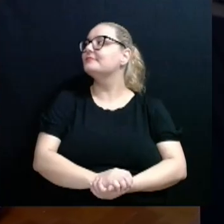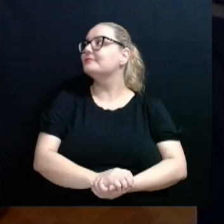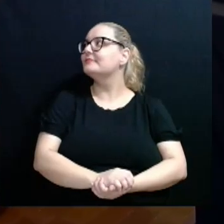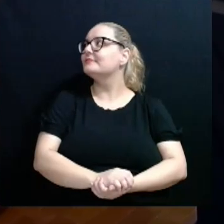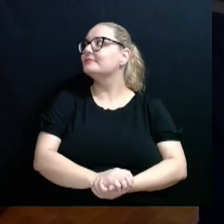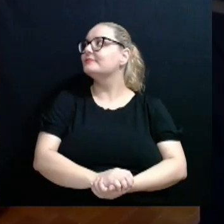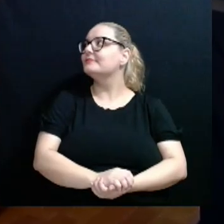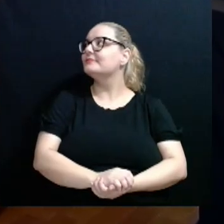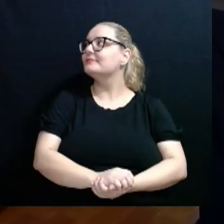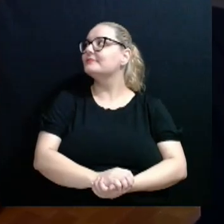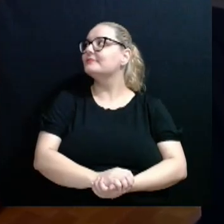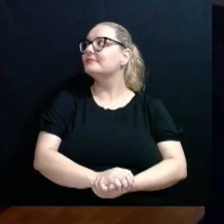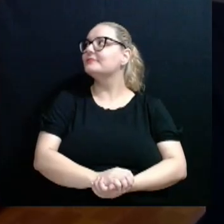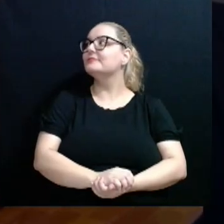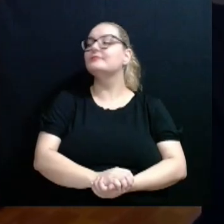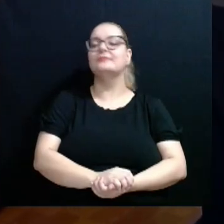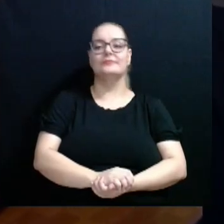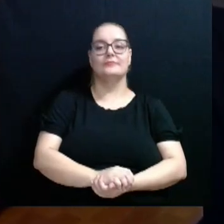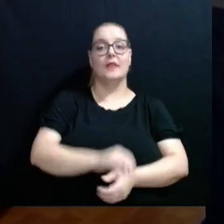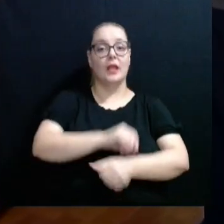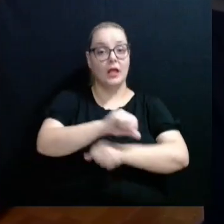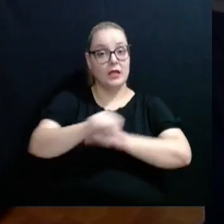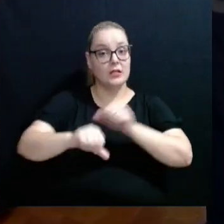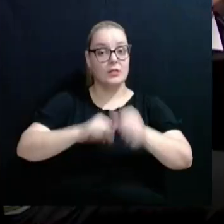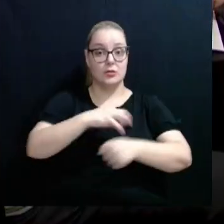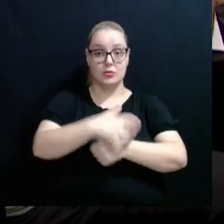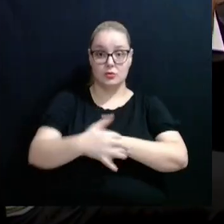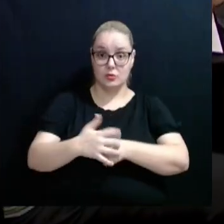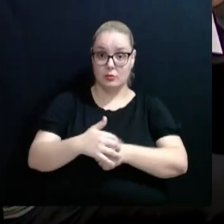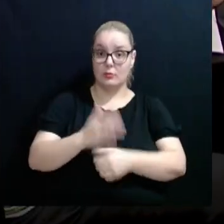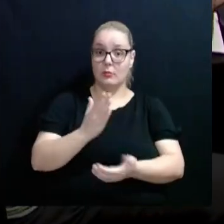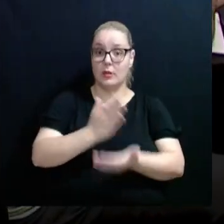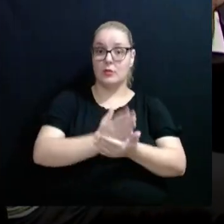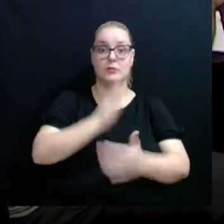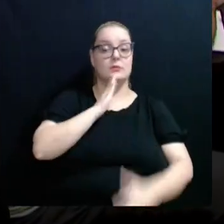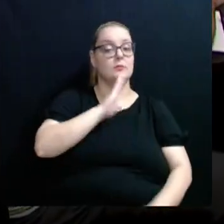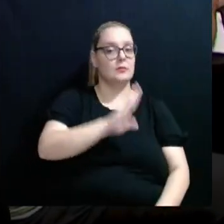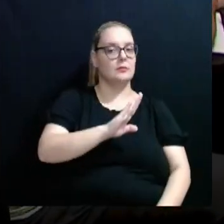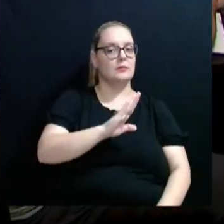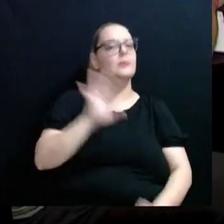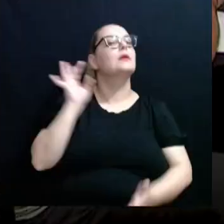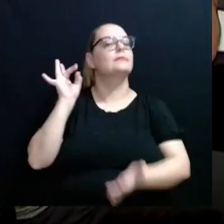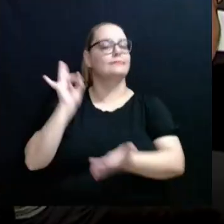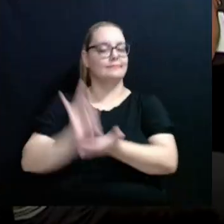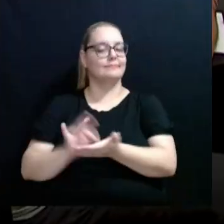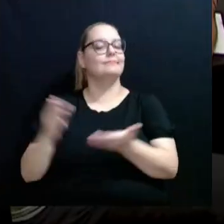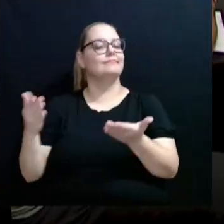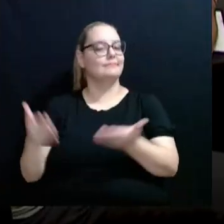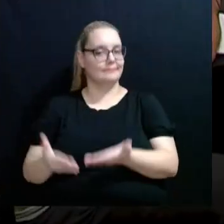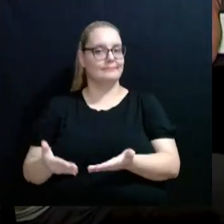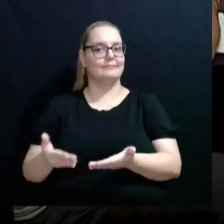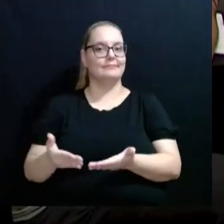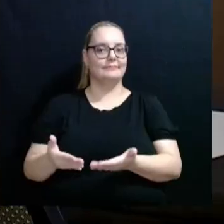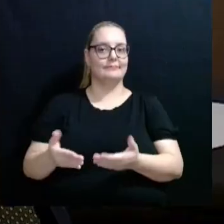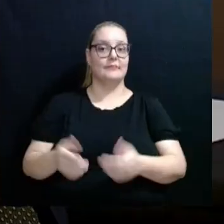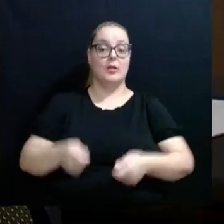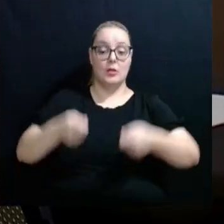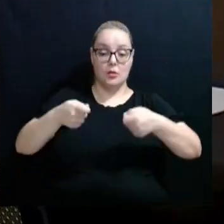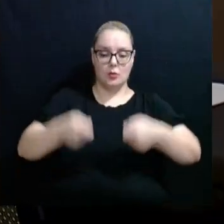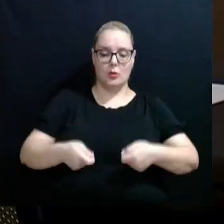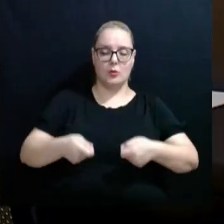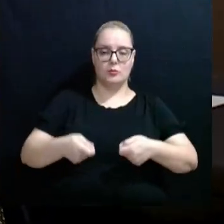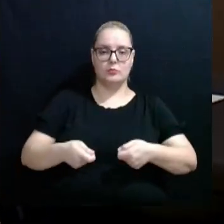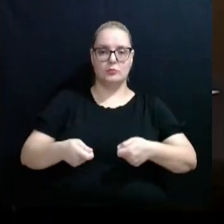A transformação digital deixou de ser uma promessa para se tornar realidade e se consolidar como uma